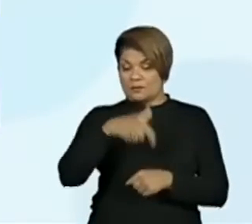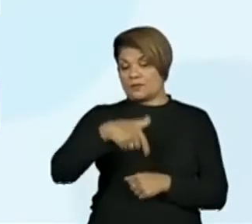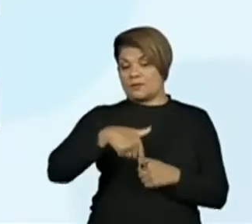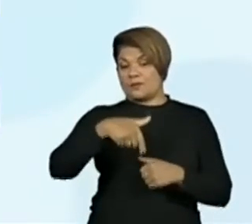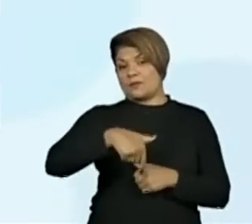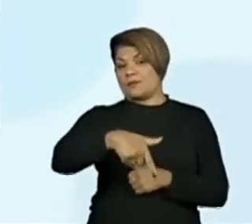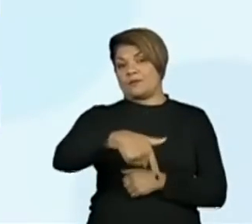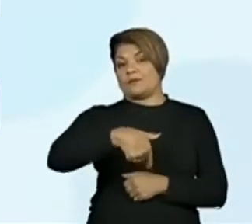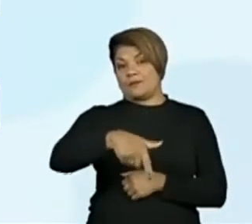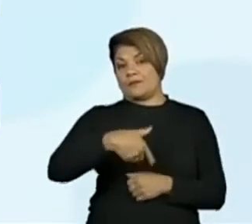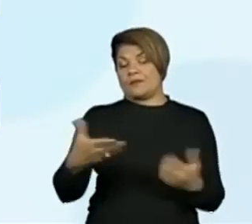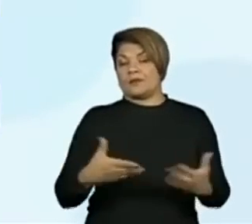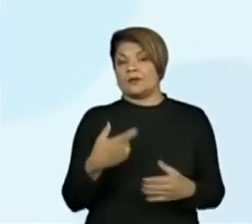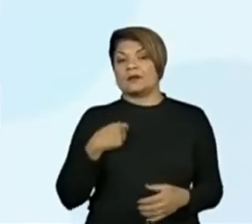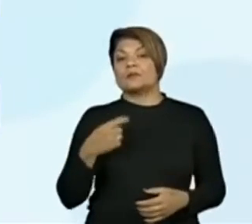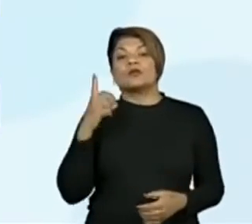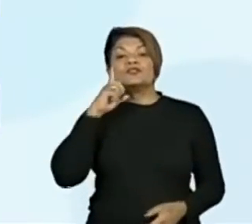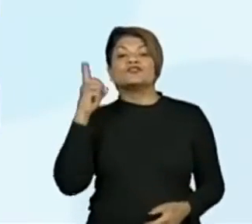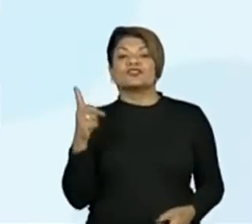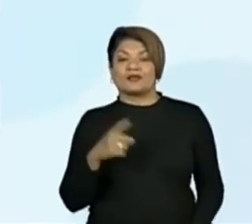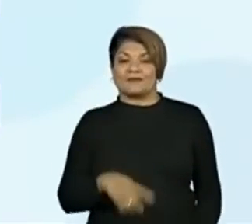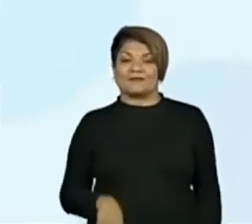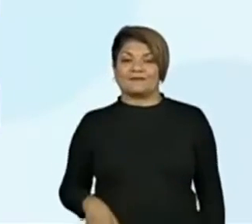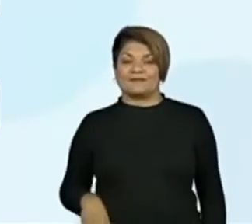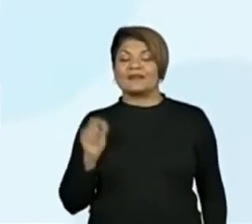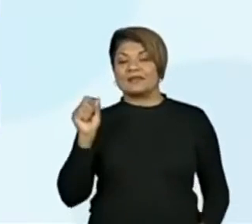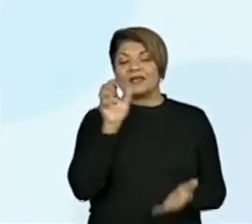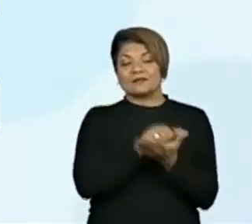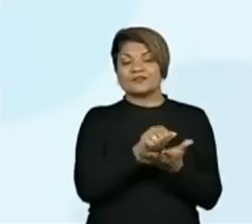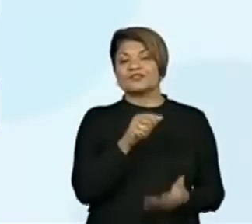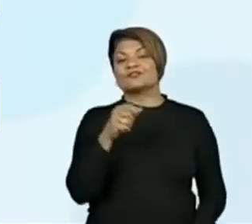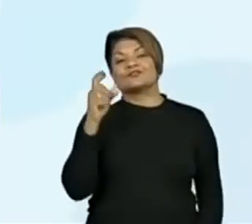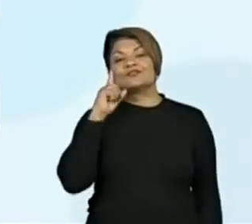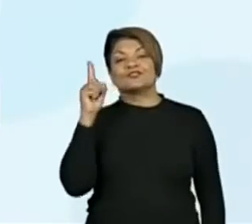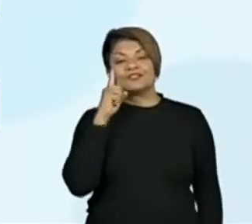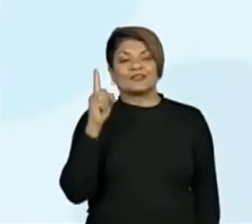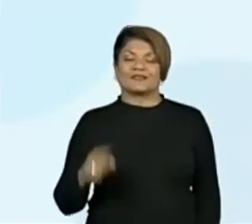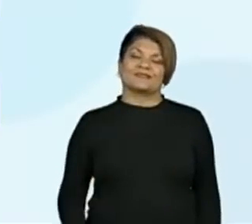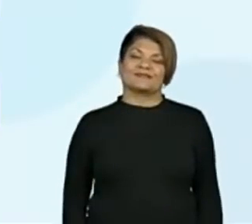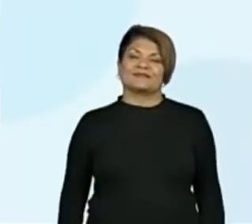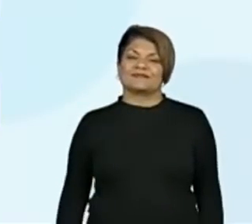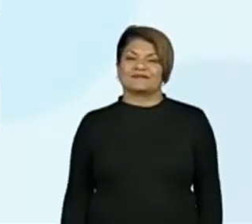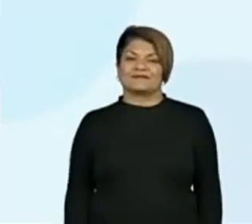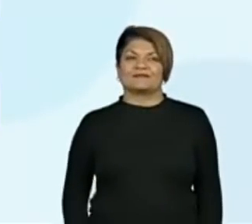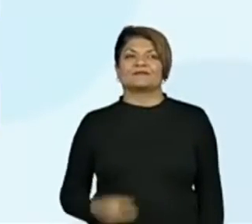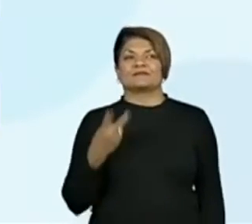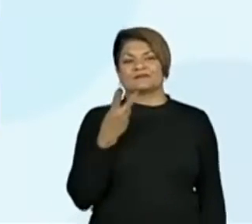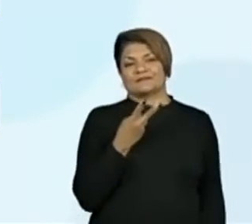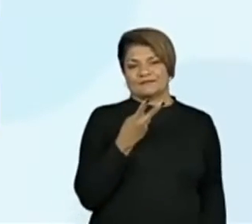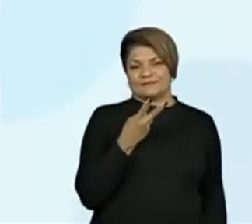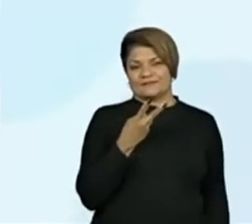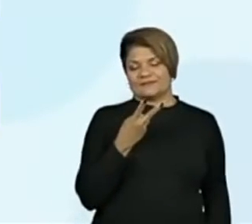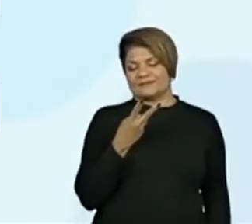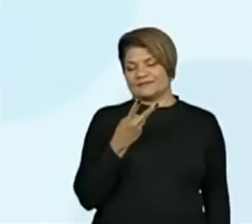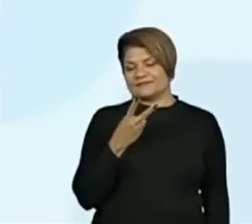A gente usa, né, na nossa data. Quem faz o registro da data todo dia? Todo dia. Então, é o número